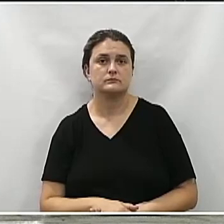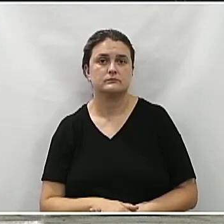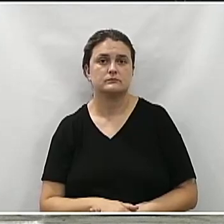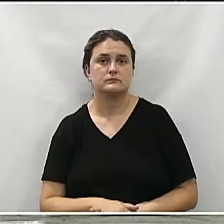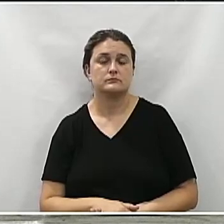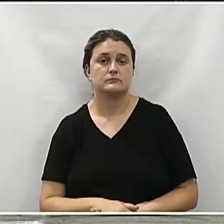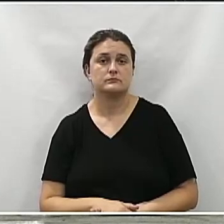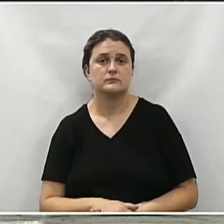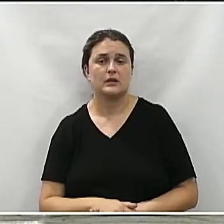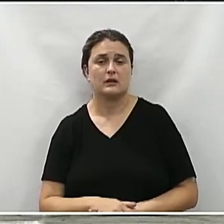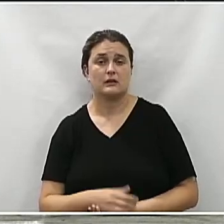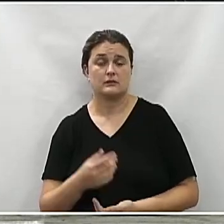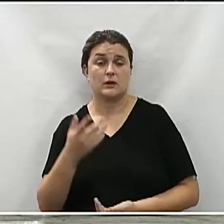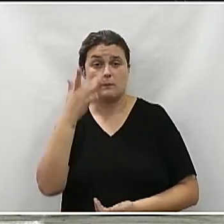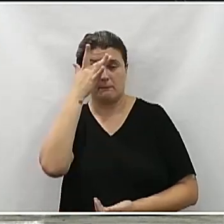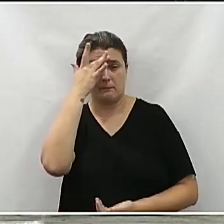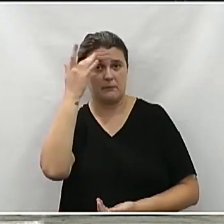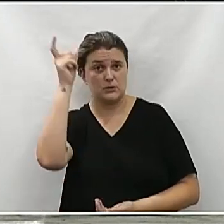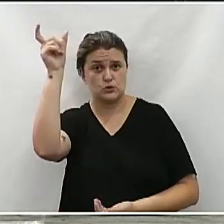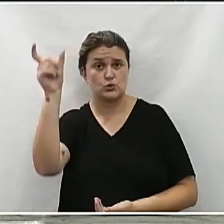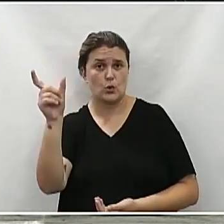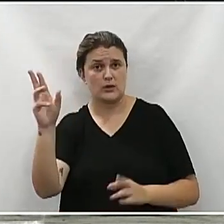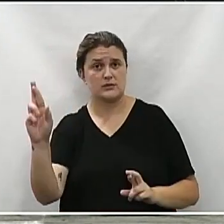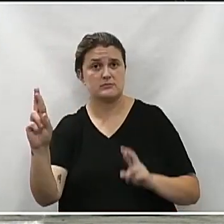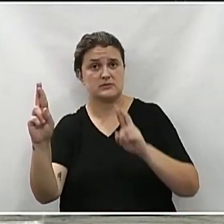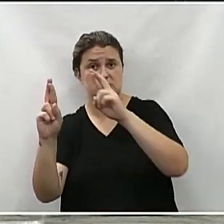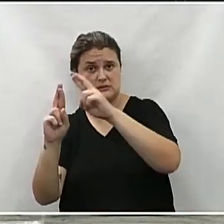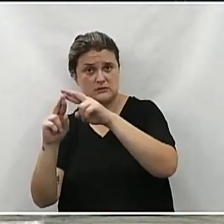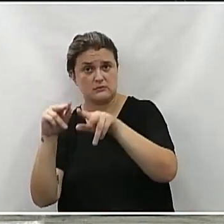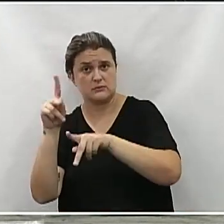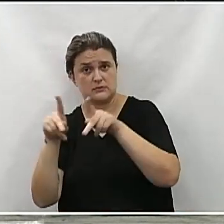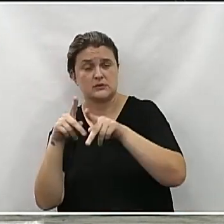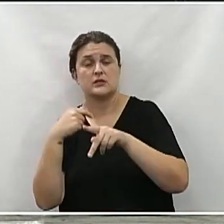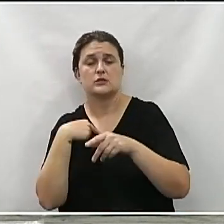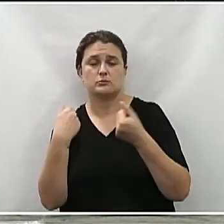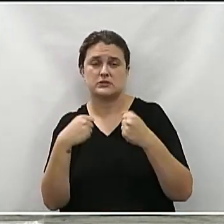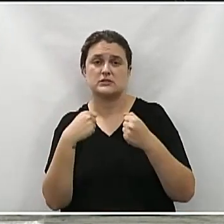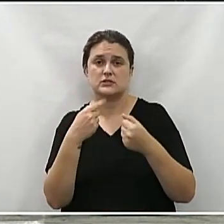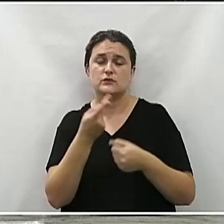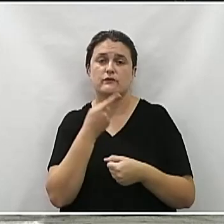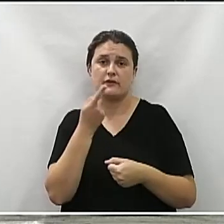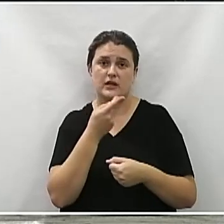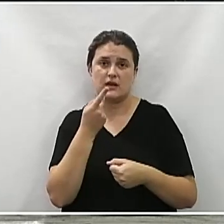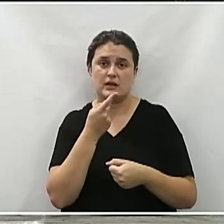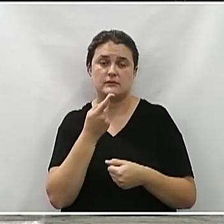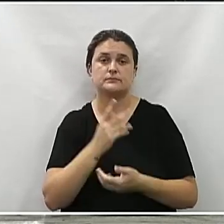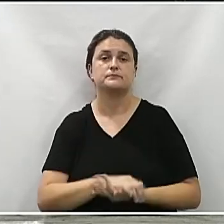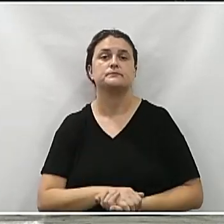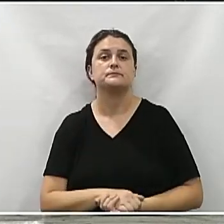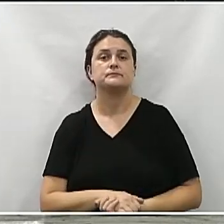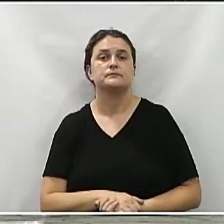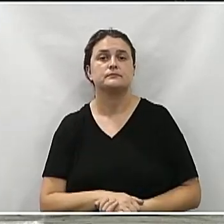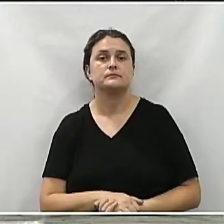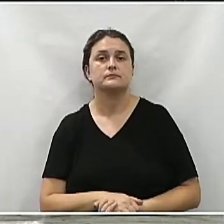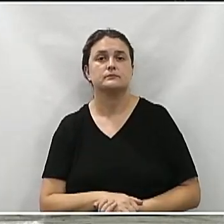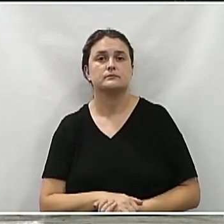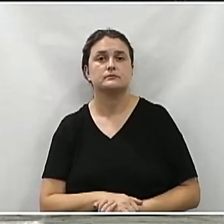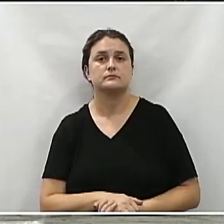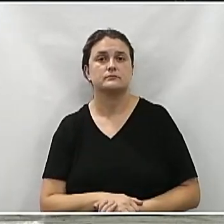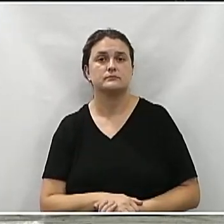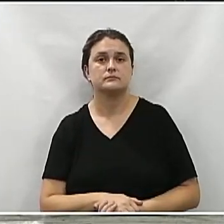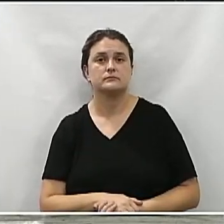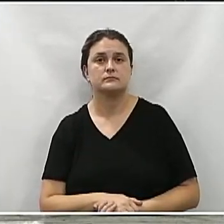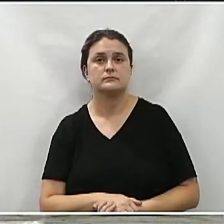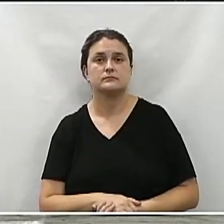um representante da população eu tenho que trazer isso eu tenho que colocar aqui a minha fala até